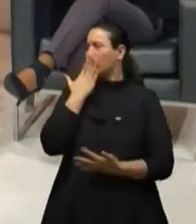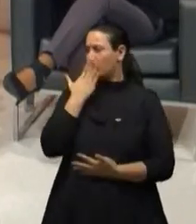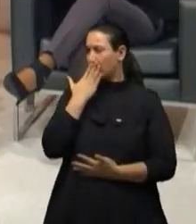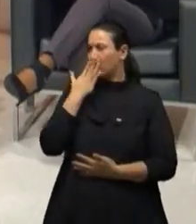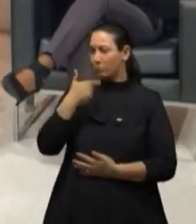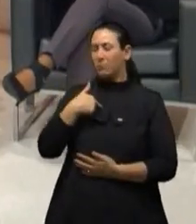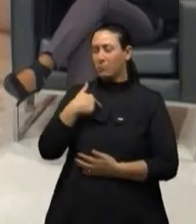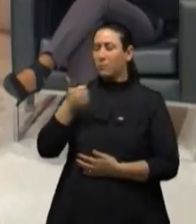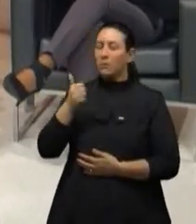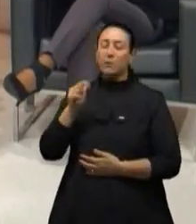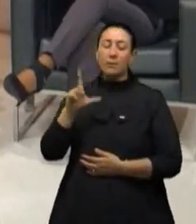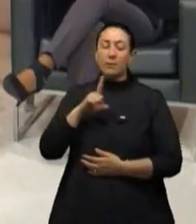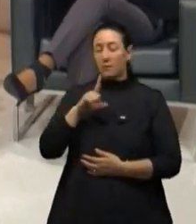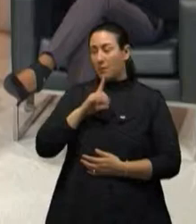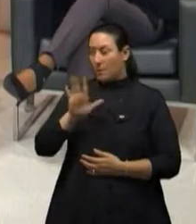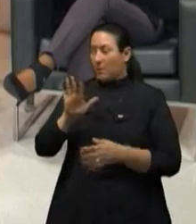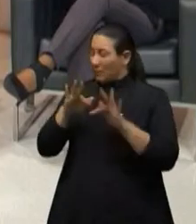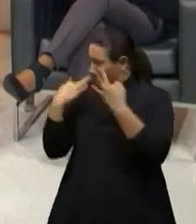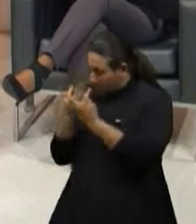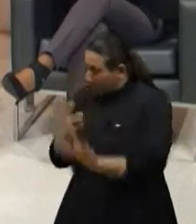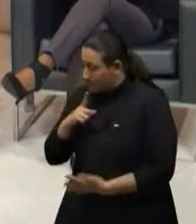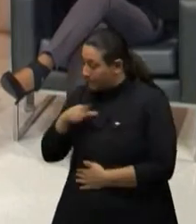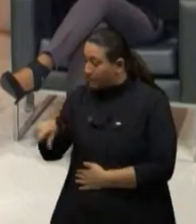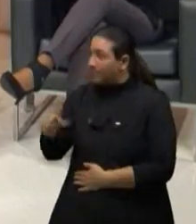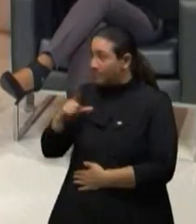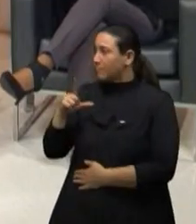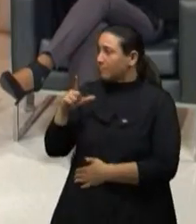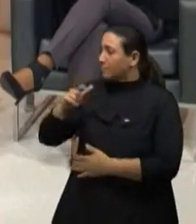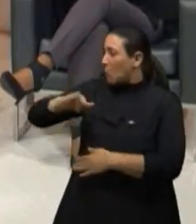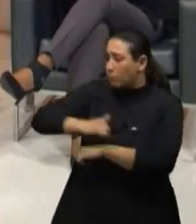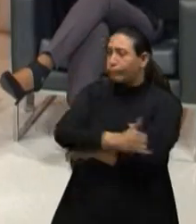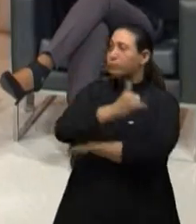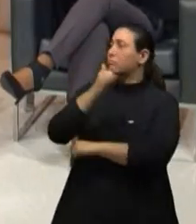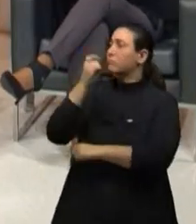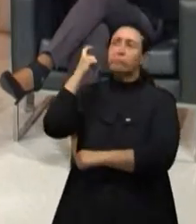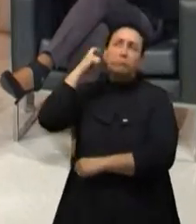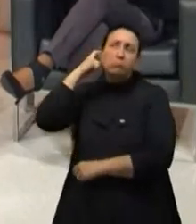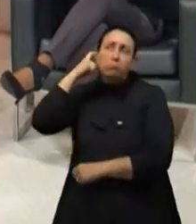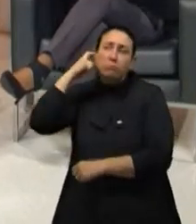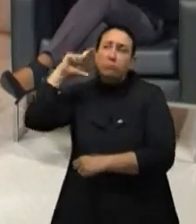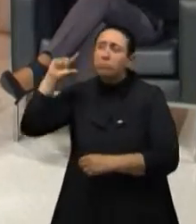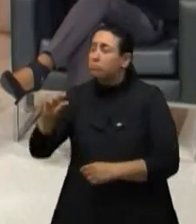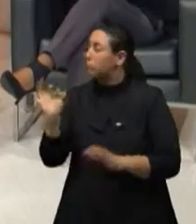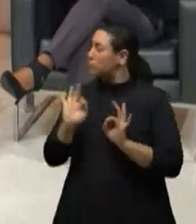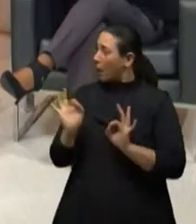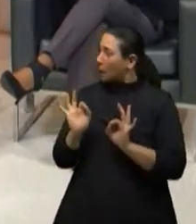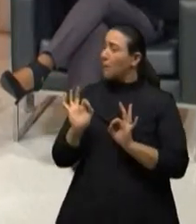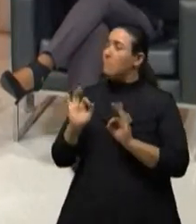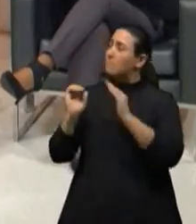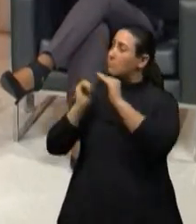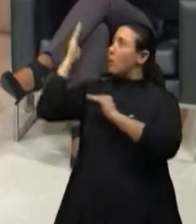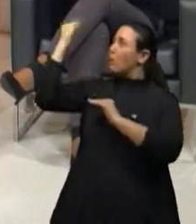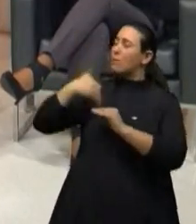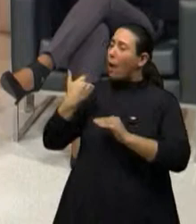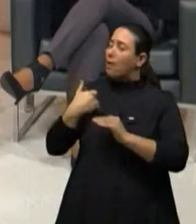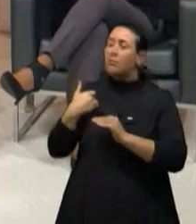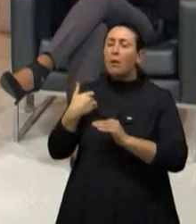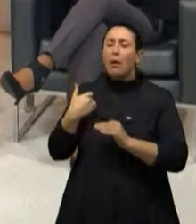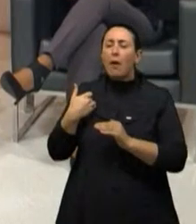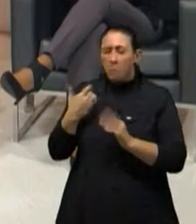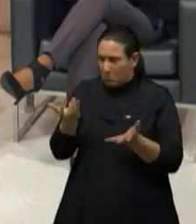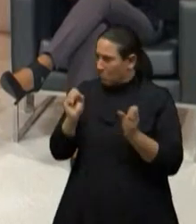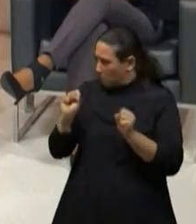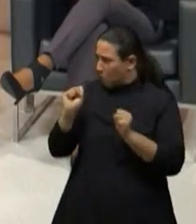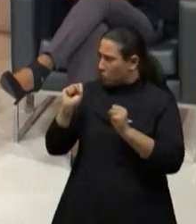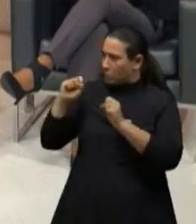ninguém tem duas coisas ninguém é obeso e ninguém tem problema auditivo mesmo na na idade mais avançada minha irmã mais velha isso